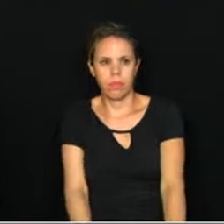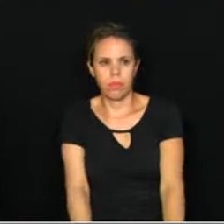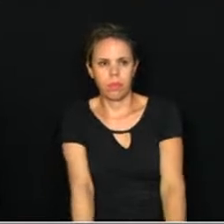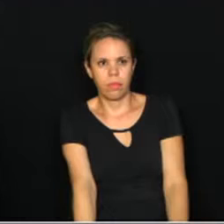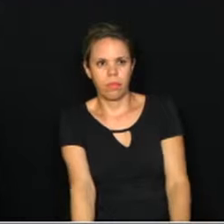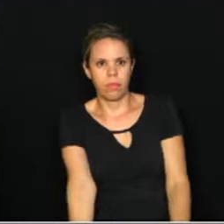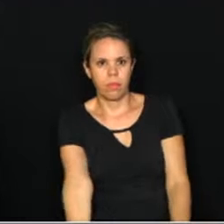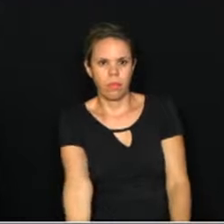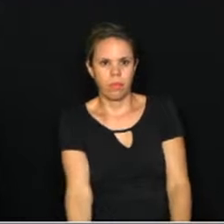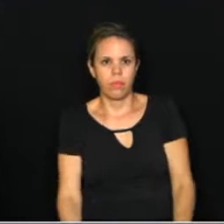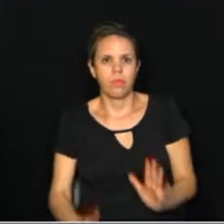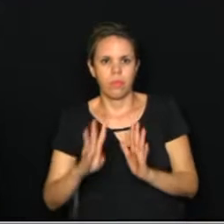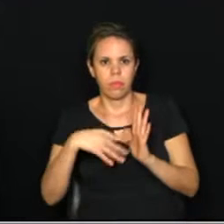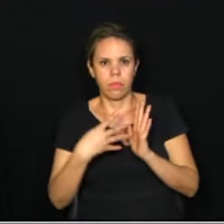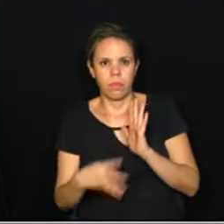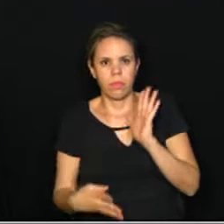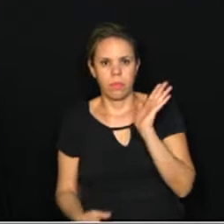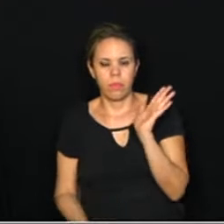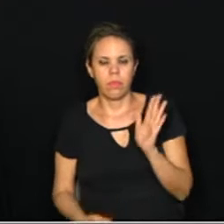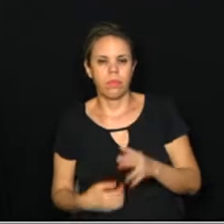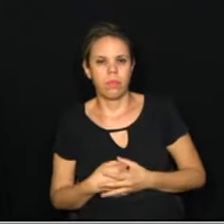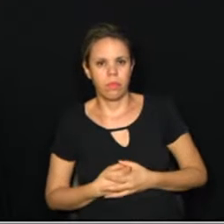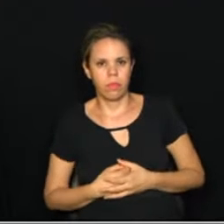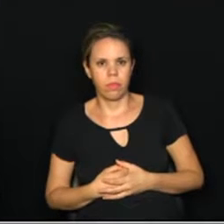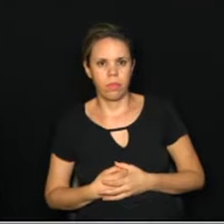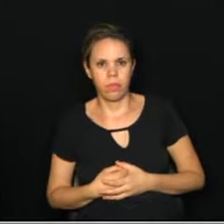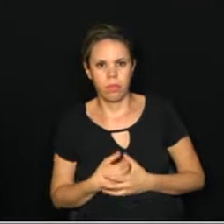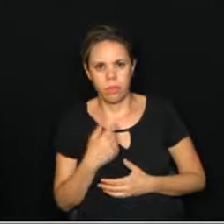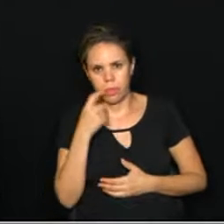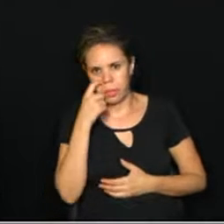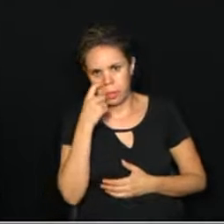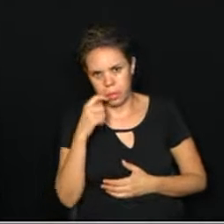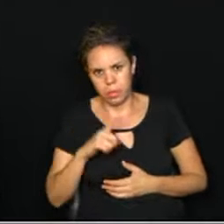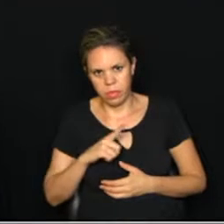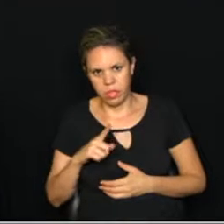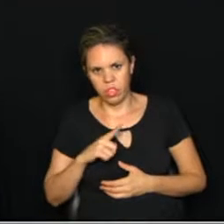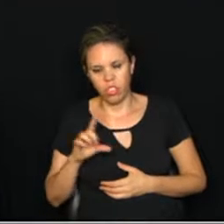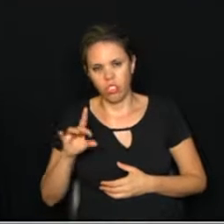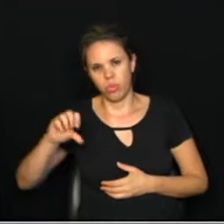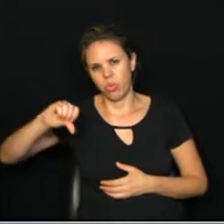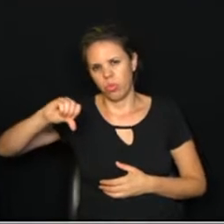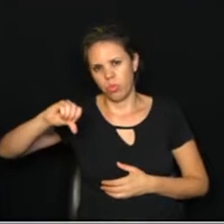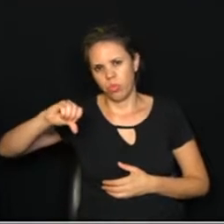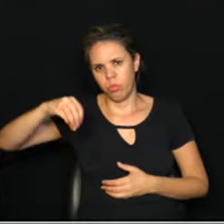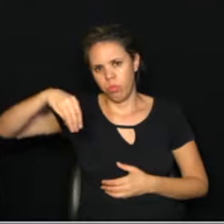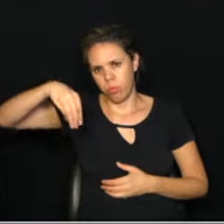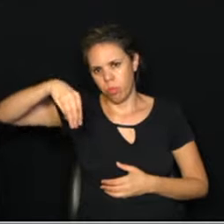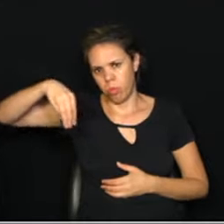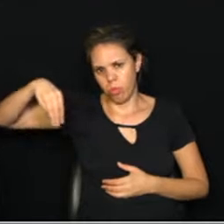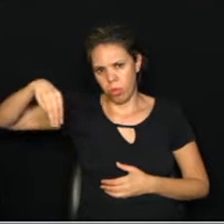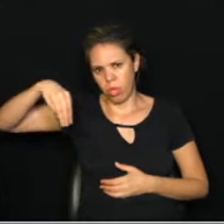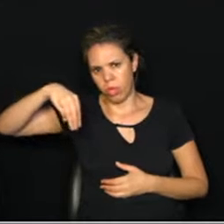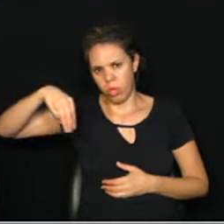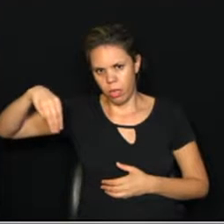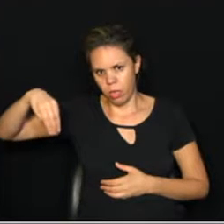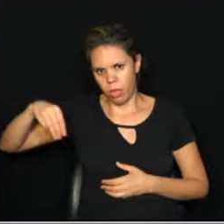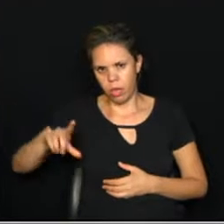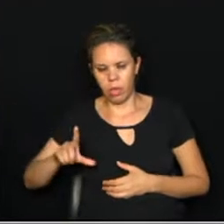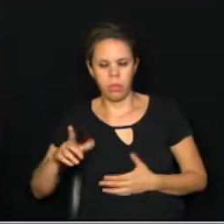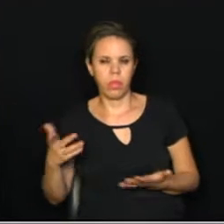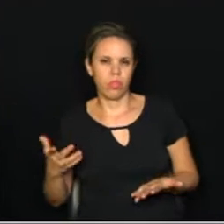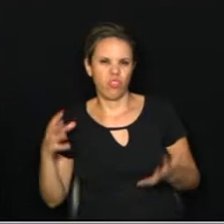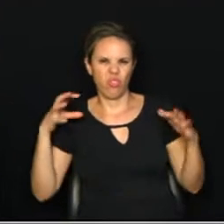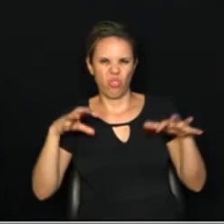vocês olhem a planilha do Excel, o mês de abril nós tivemos apenas 9 milímetros de chuva, isso significa